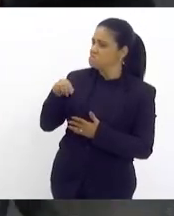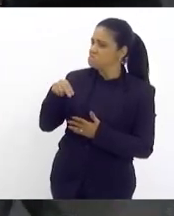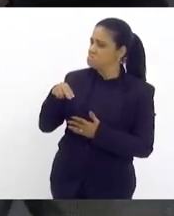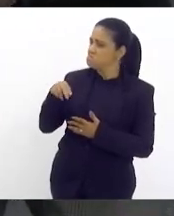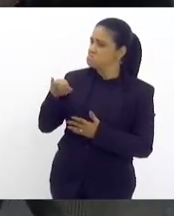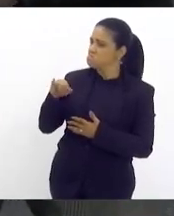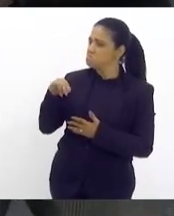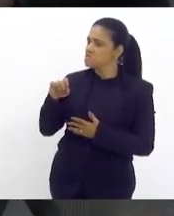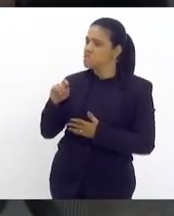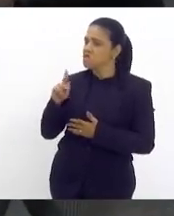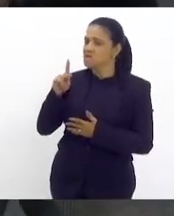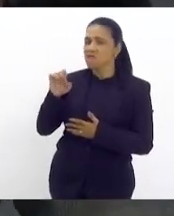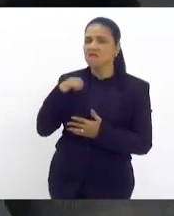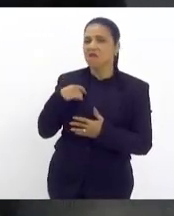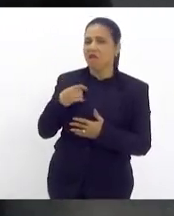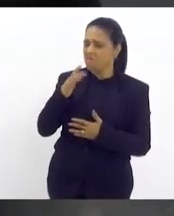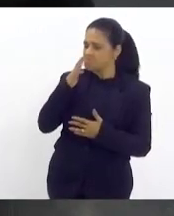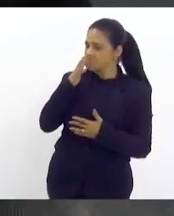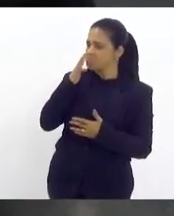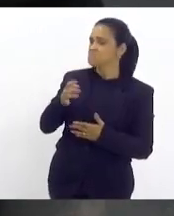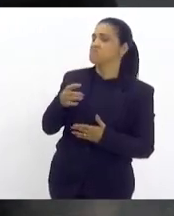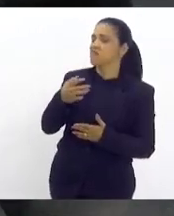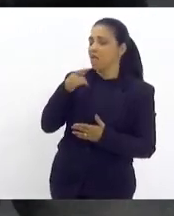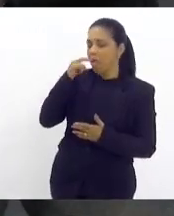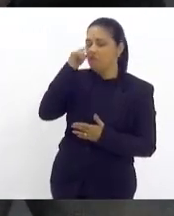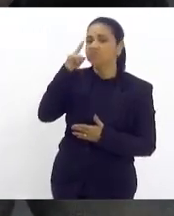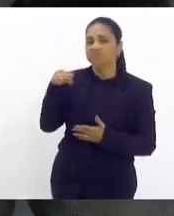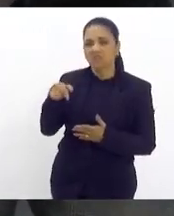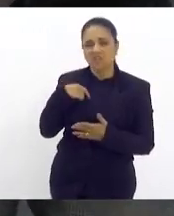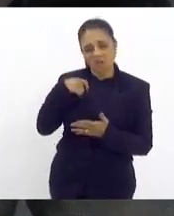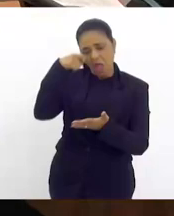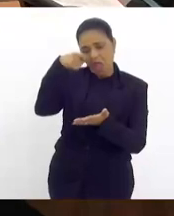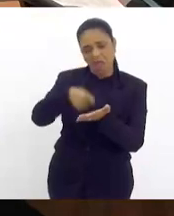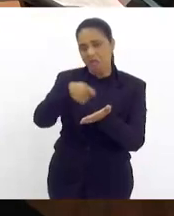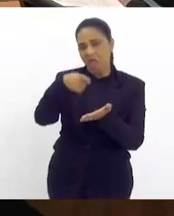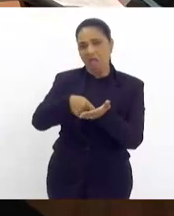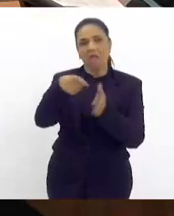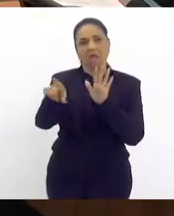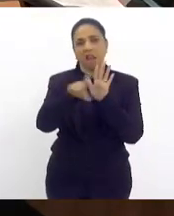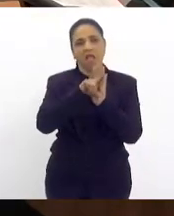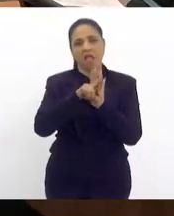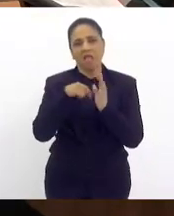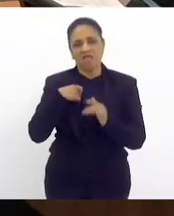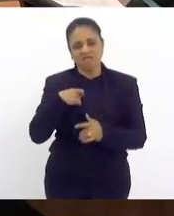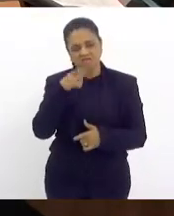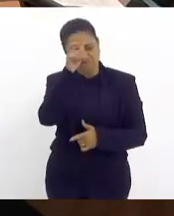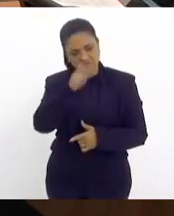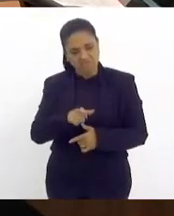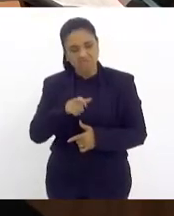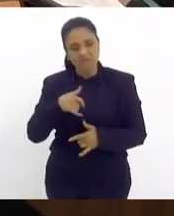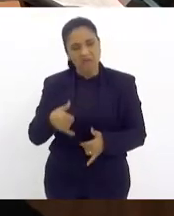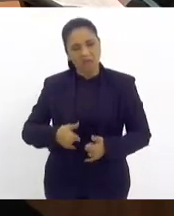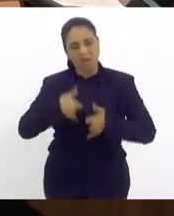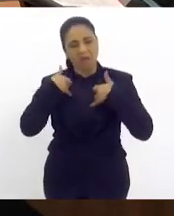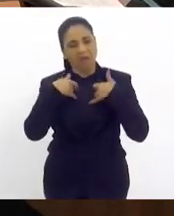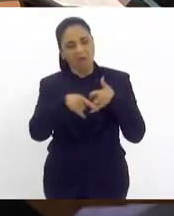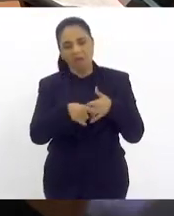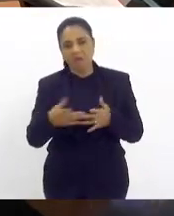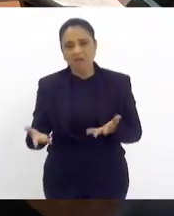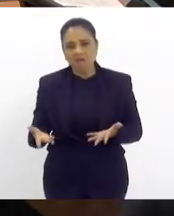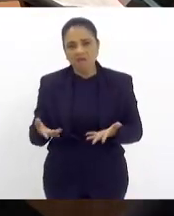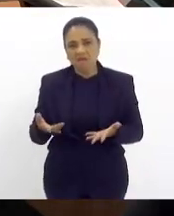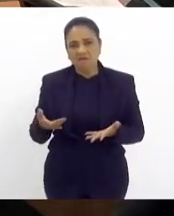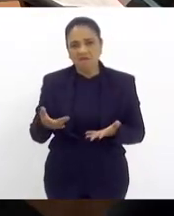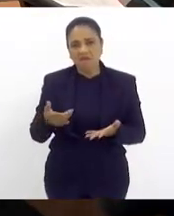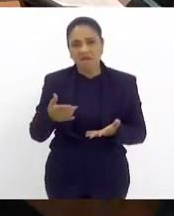quer só quer provar lei Mas ainda quer que a lei seja cumprida Olha que sujeito mais presunçoso ele ainda